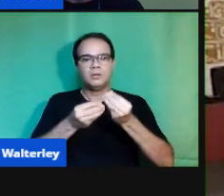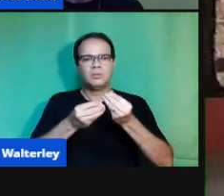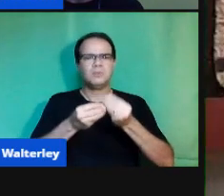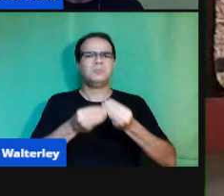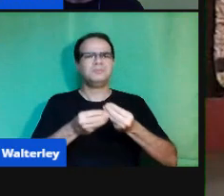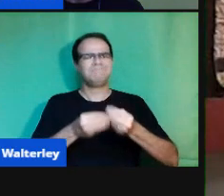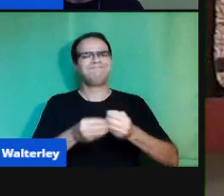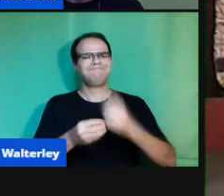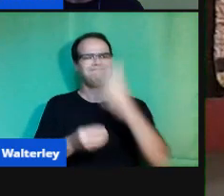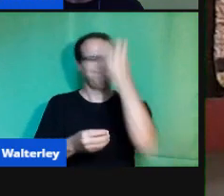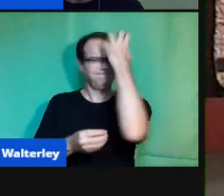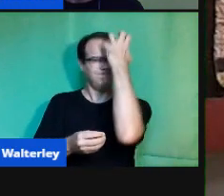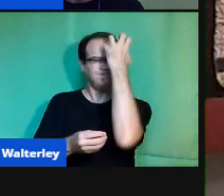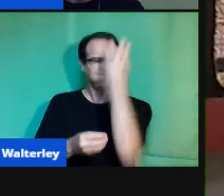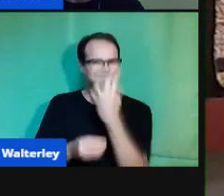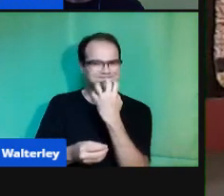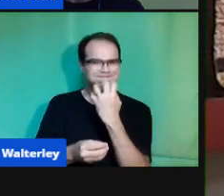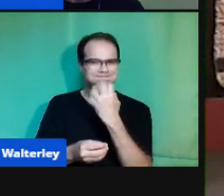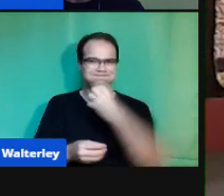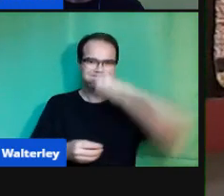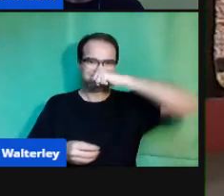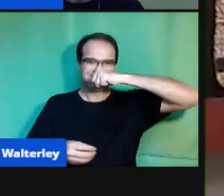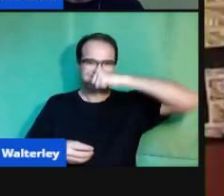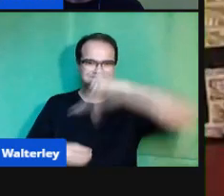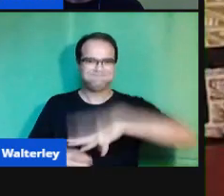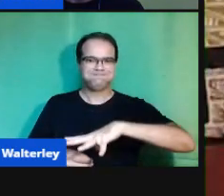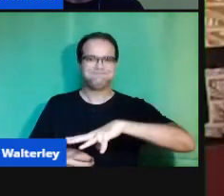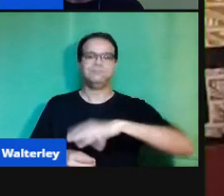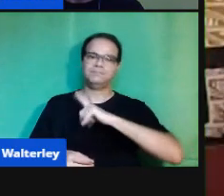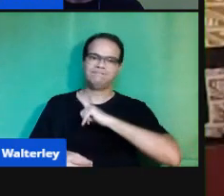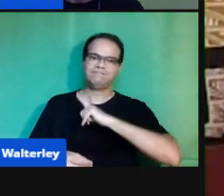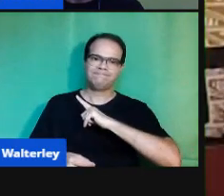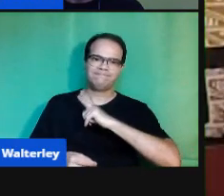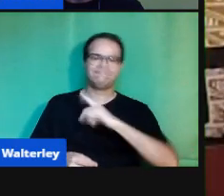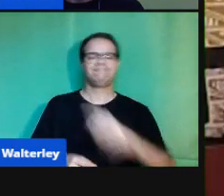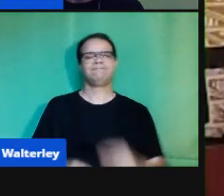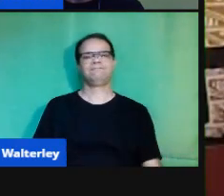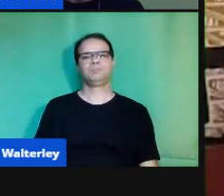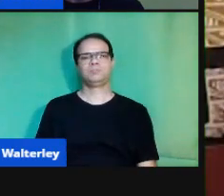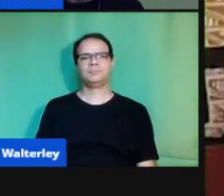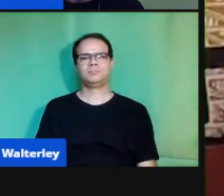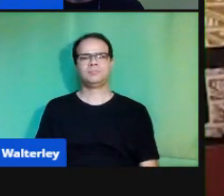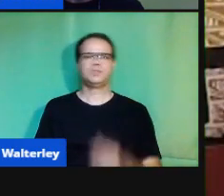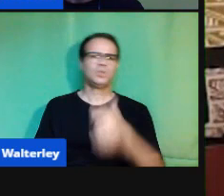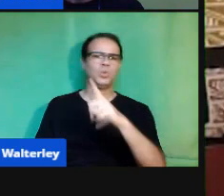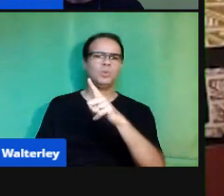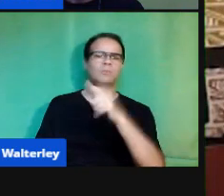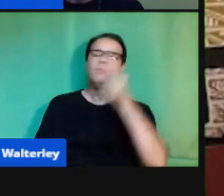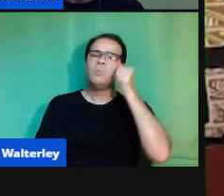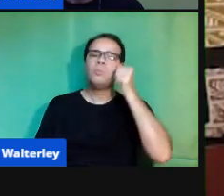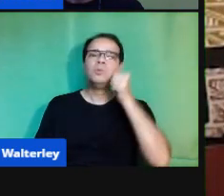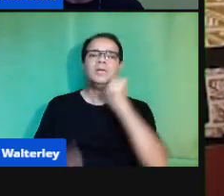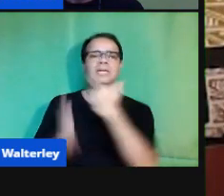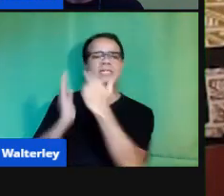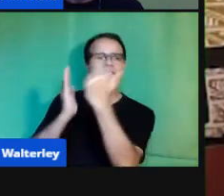violências, como é que ela tem que superar a questões como artista, como